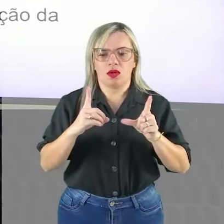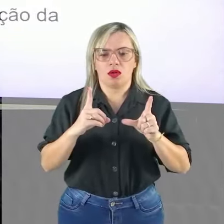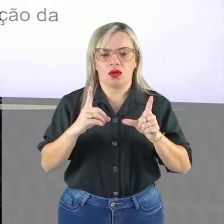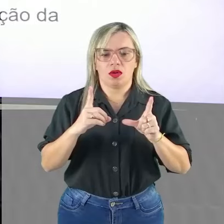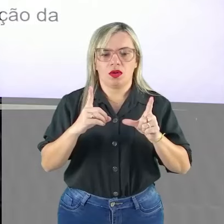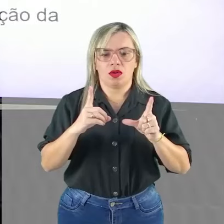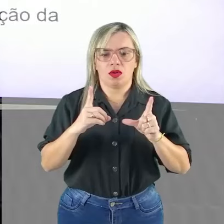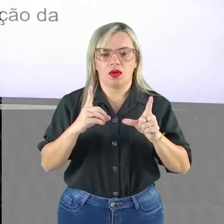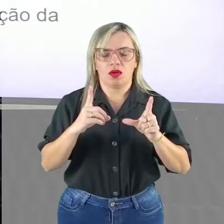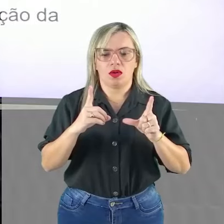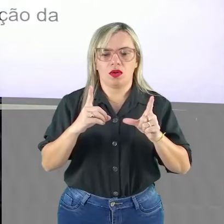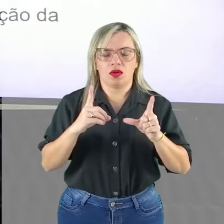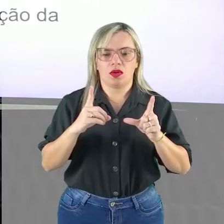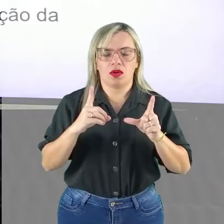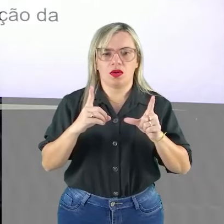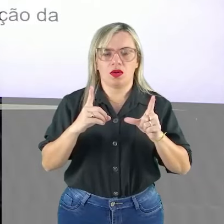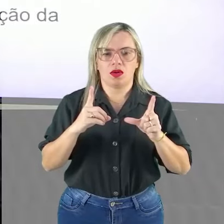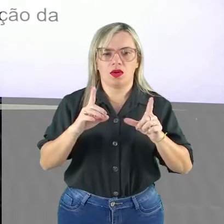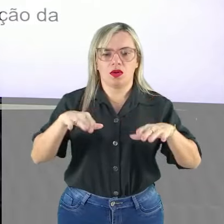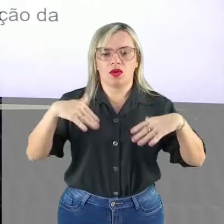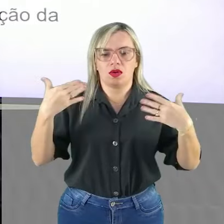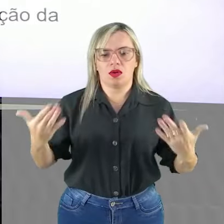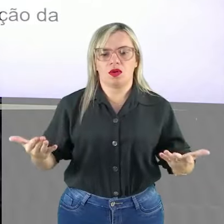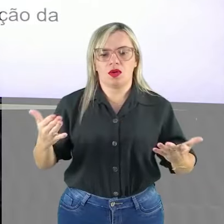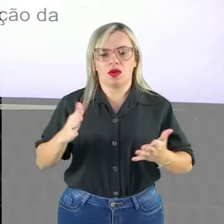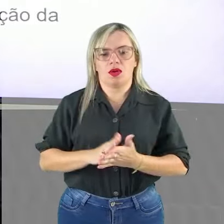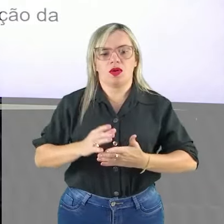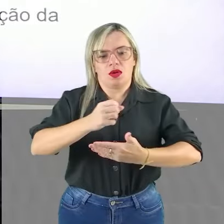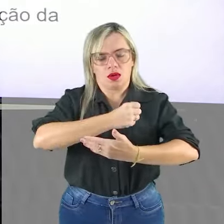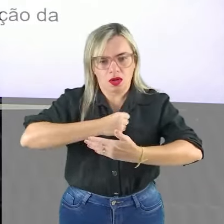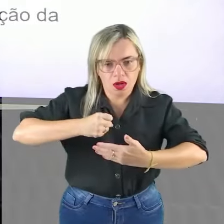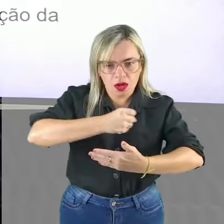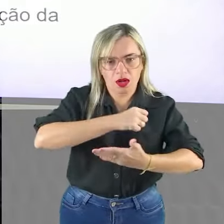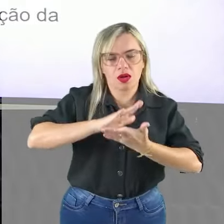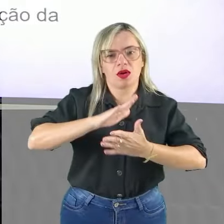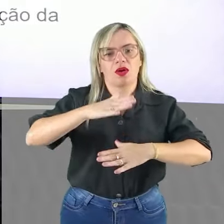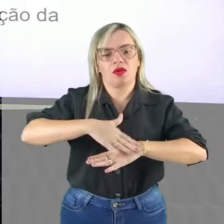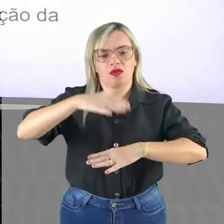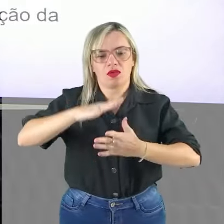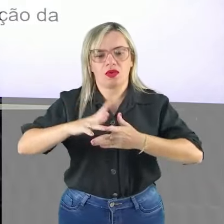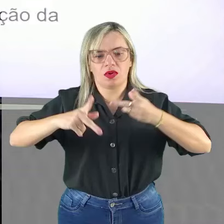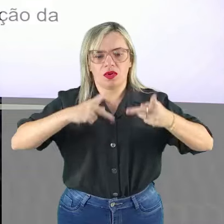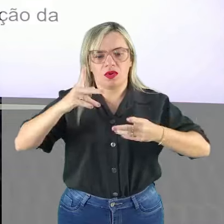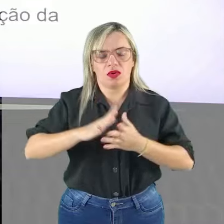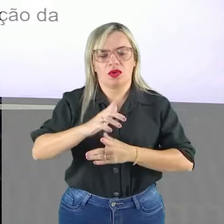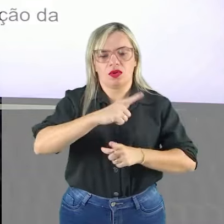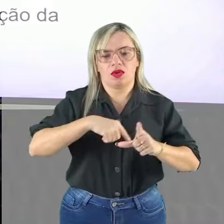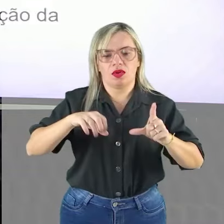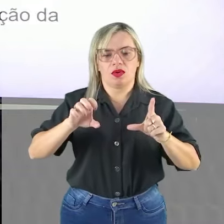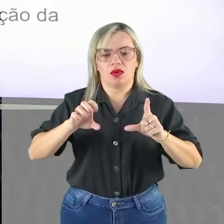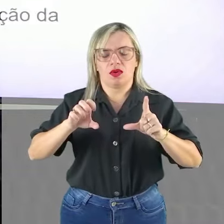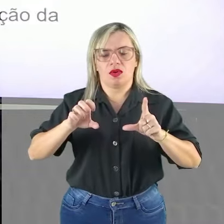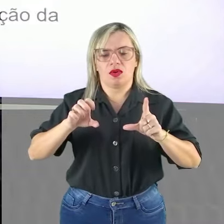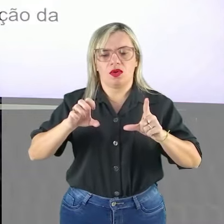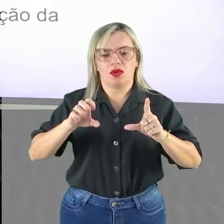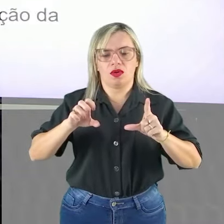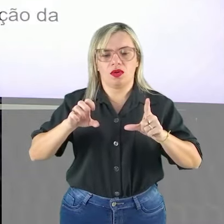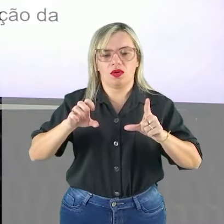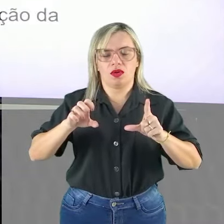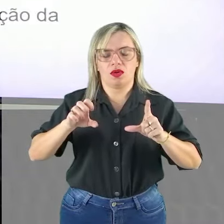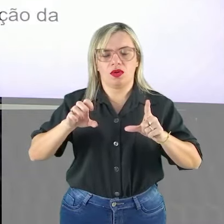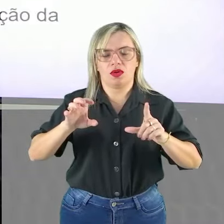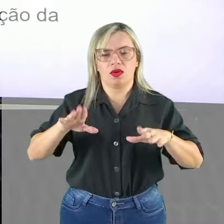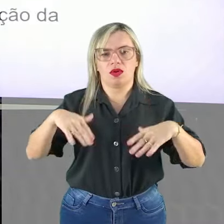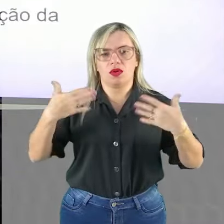do olfato da Gastronomia então mais uma vez gastronomia letra e gastronomia como representação da identidade cultural de um